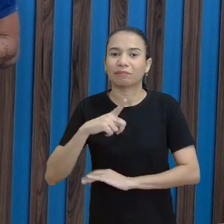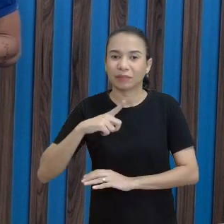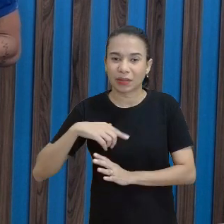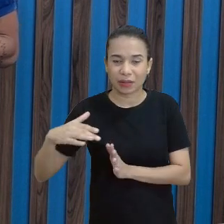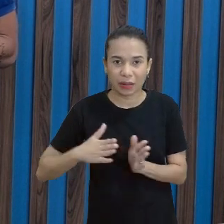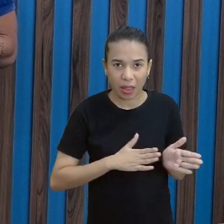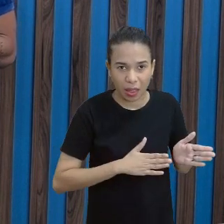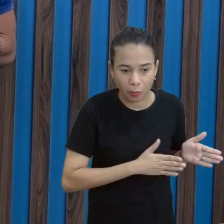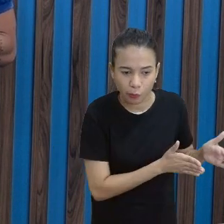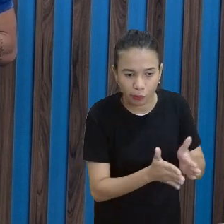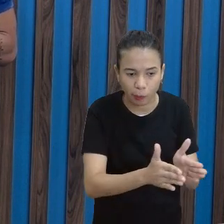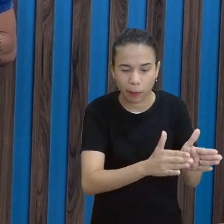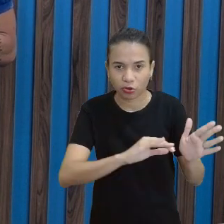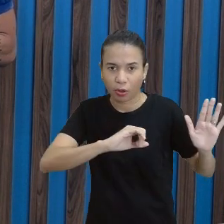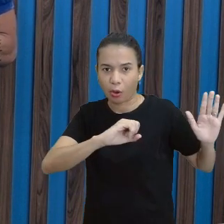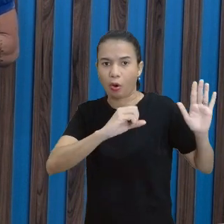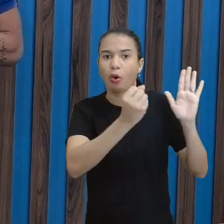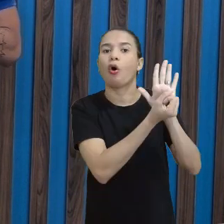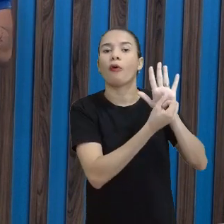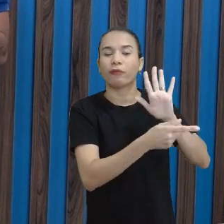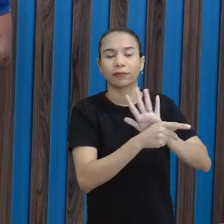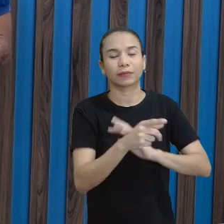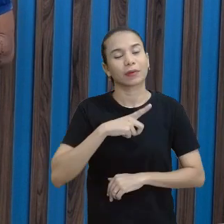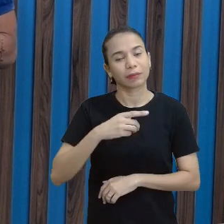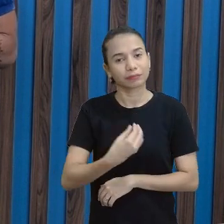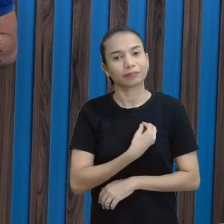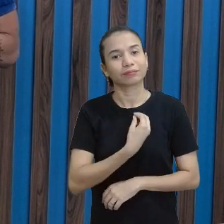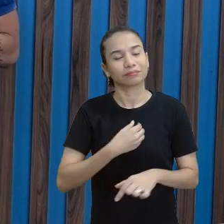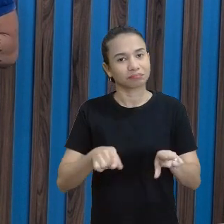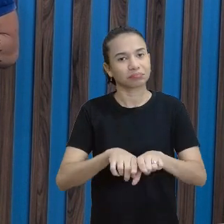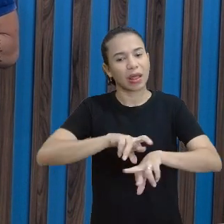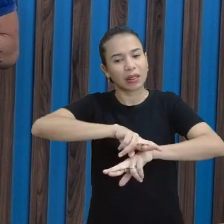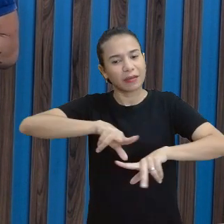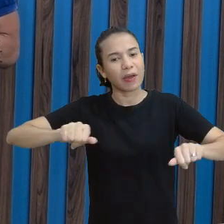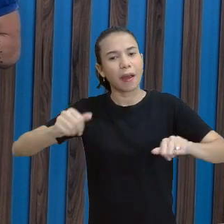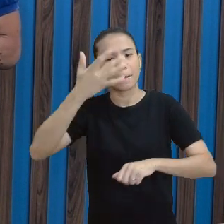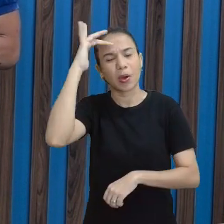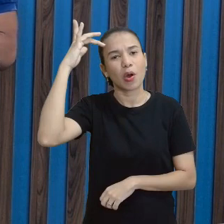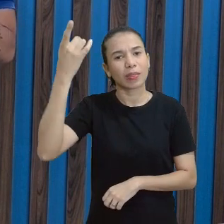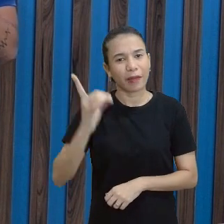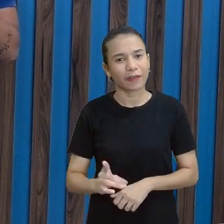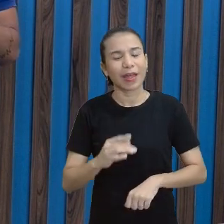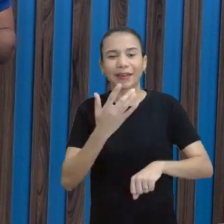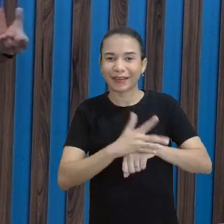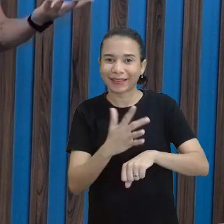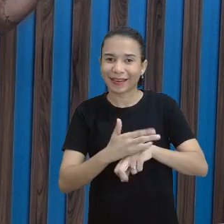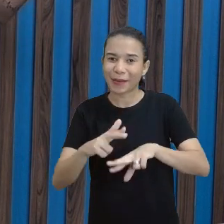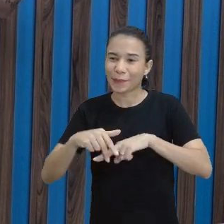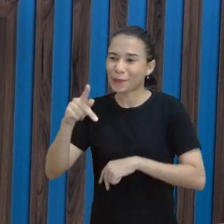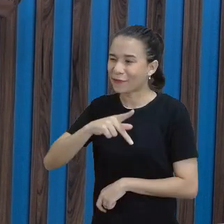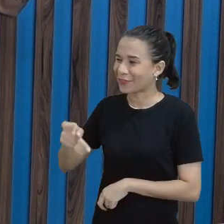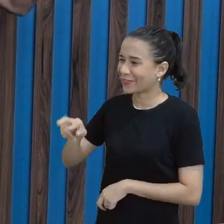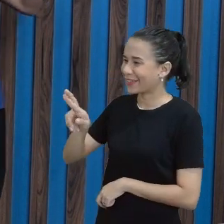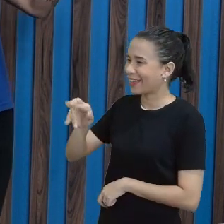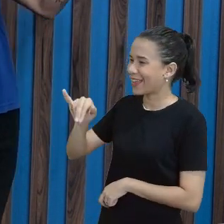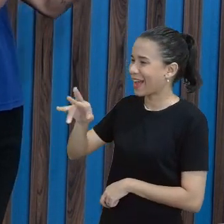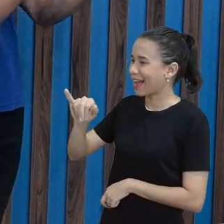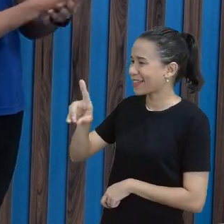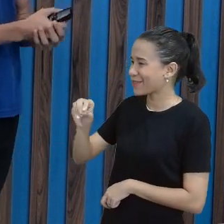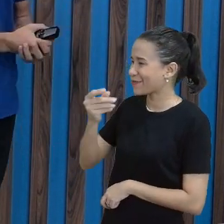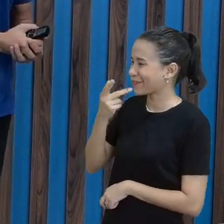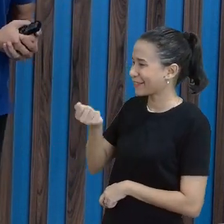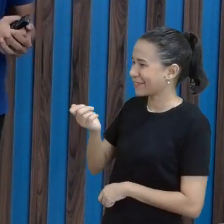pista oficial de atletismo hoje em dia e tem vários para-atletas que treinam lá. Então, professor Ricardinho, se despeça, por